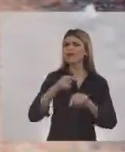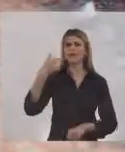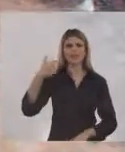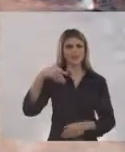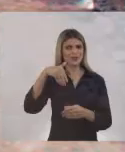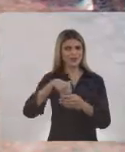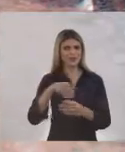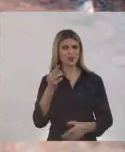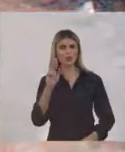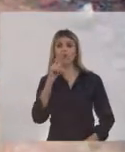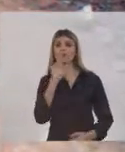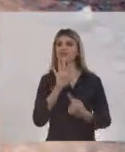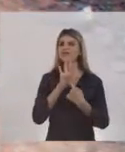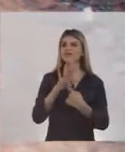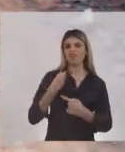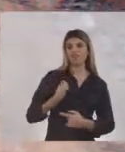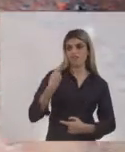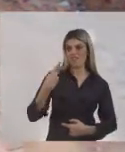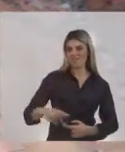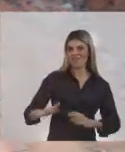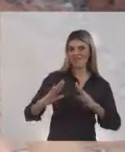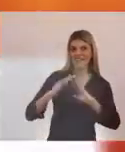Iguaçu.